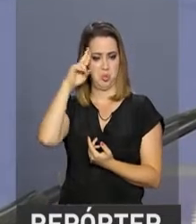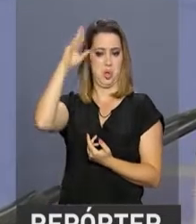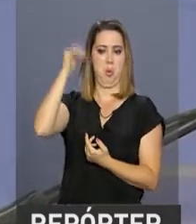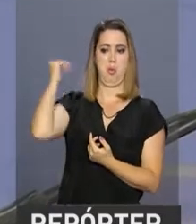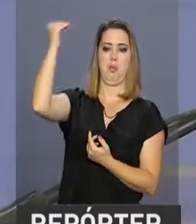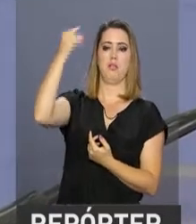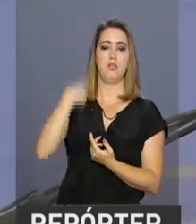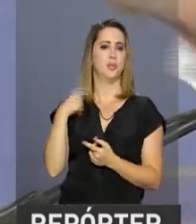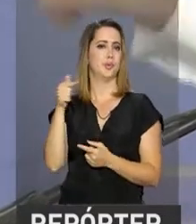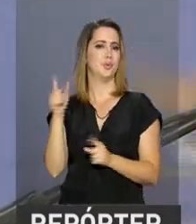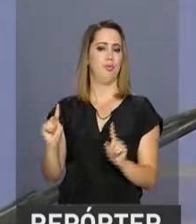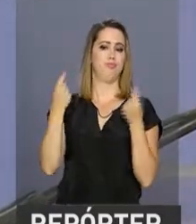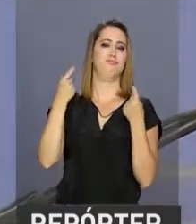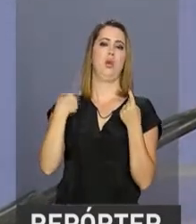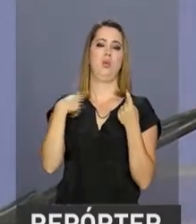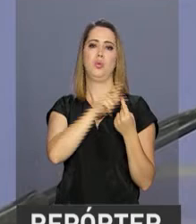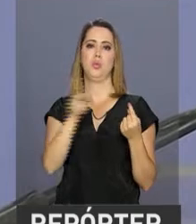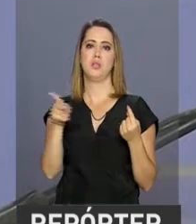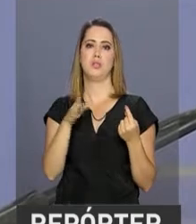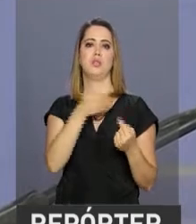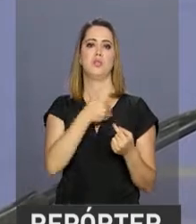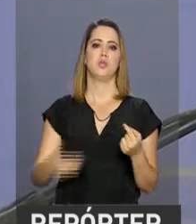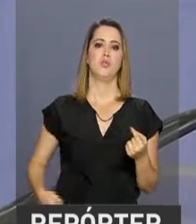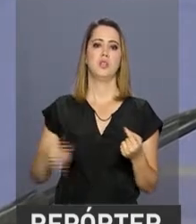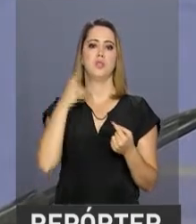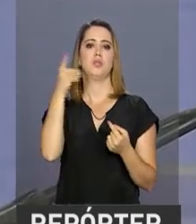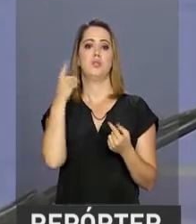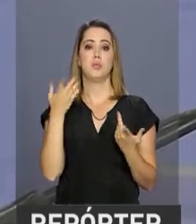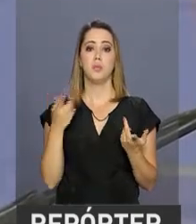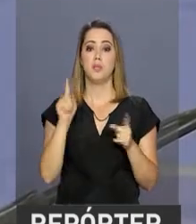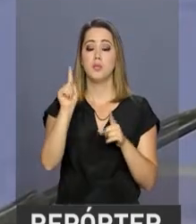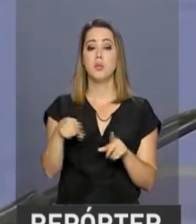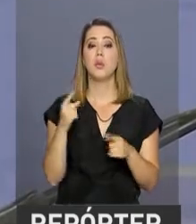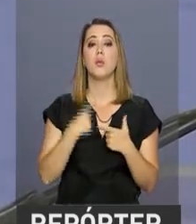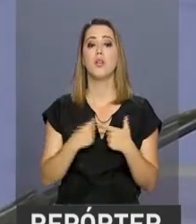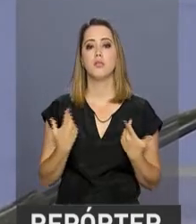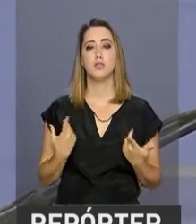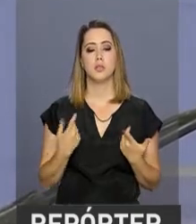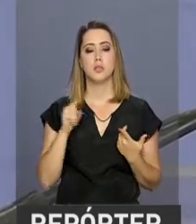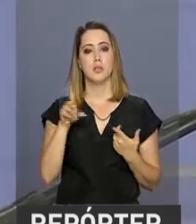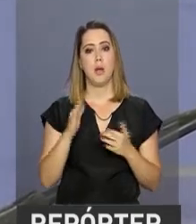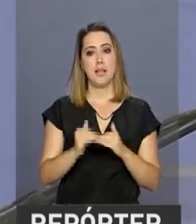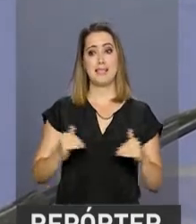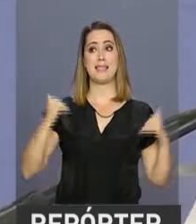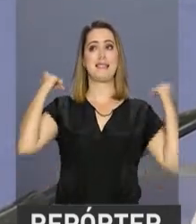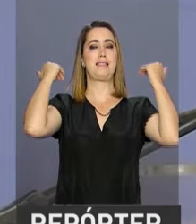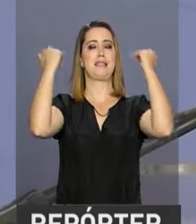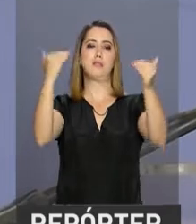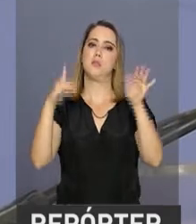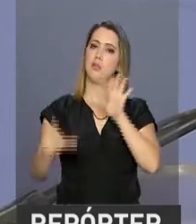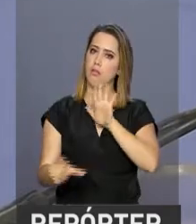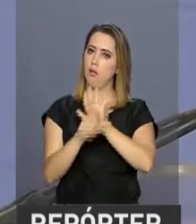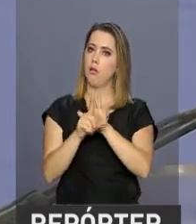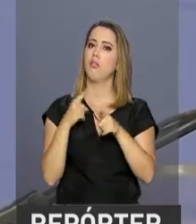autoridade contra o presidente tanto o governador quanto o deputado é quando alguém ultrapassa os limites da lei daí é que a